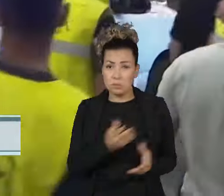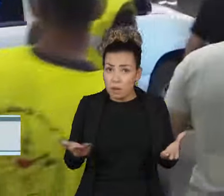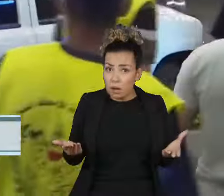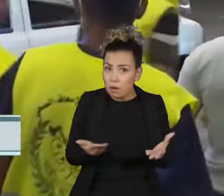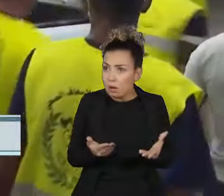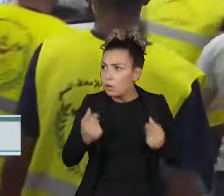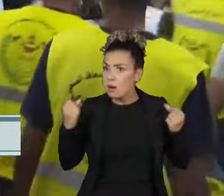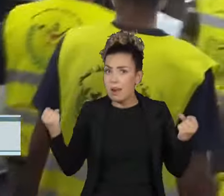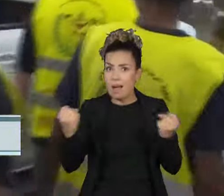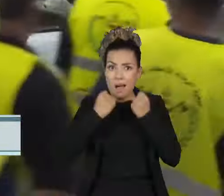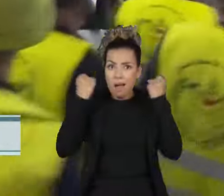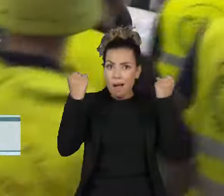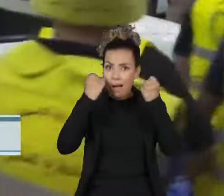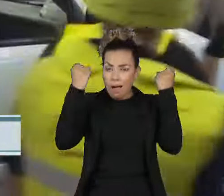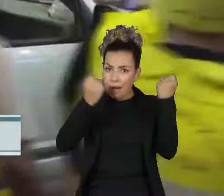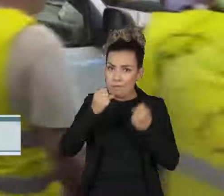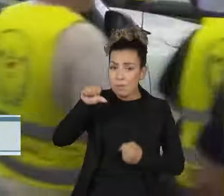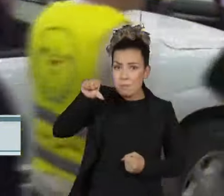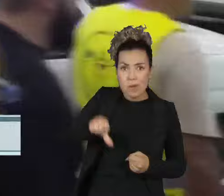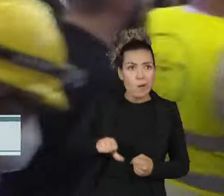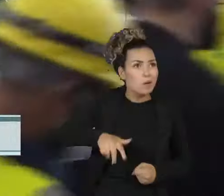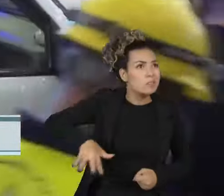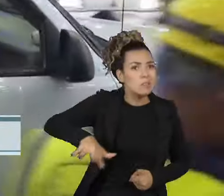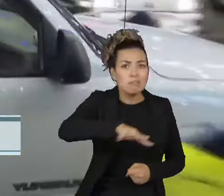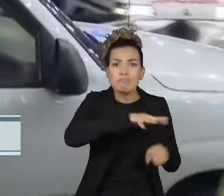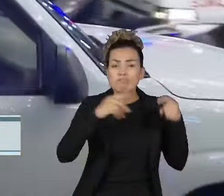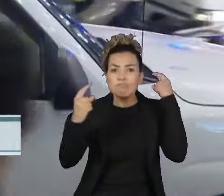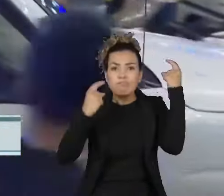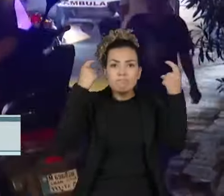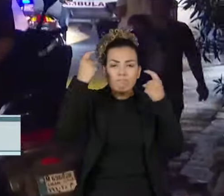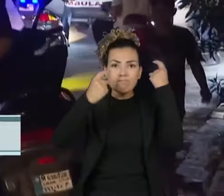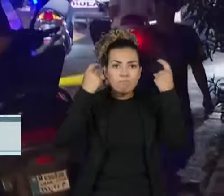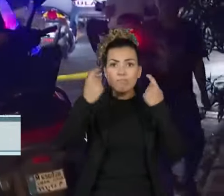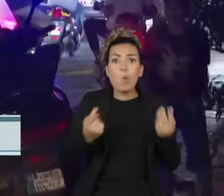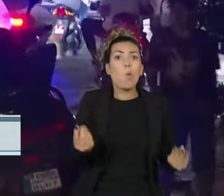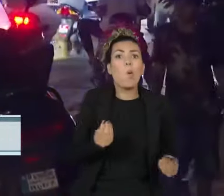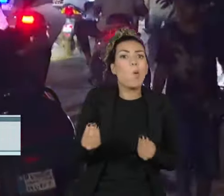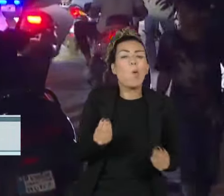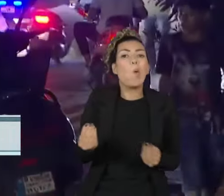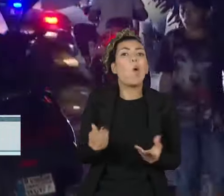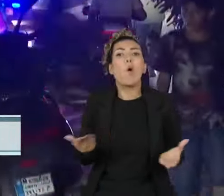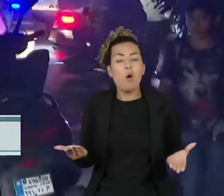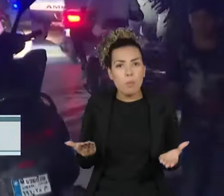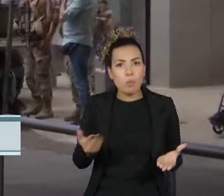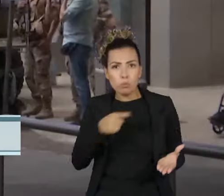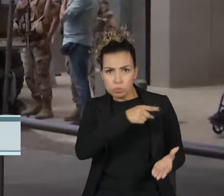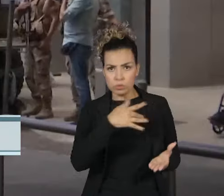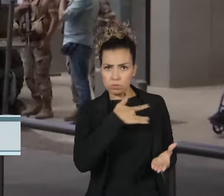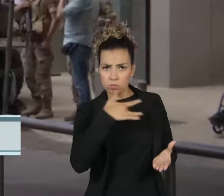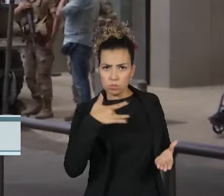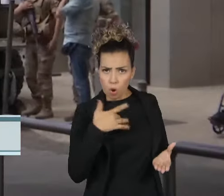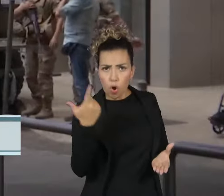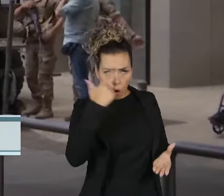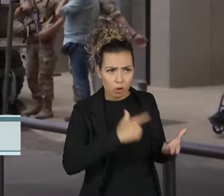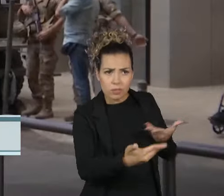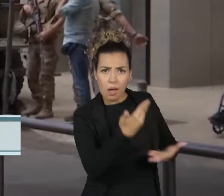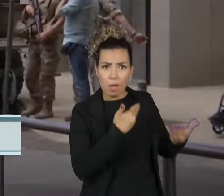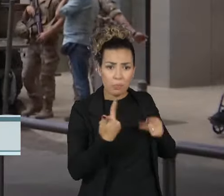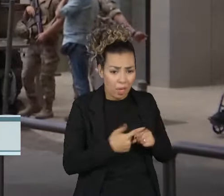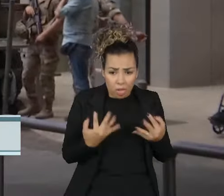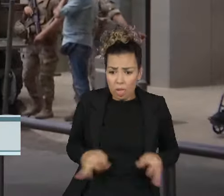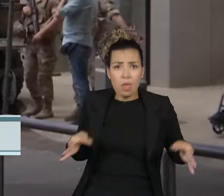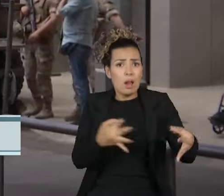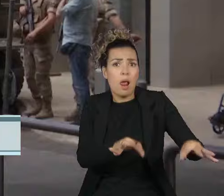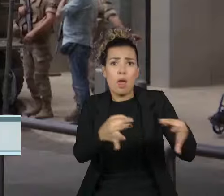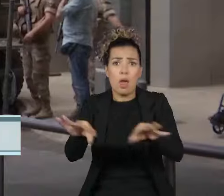mais crítica, gerando preocupações sobre a capacidade de resposta do sistema de saúde local. Um representante